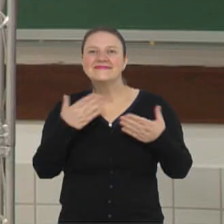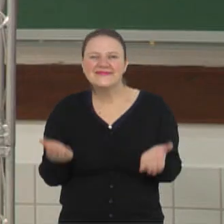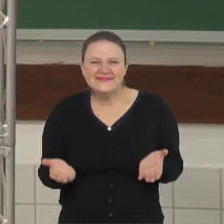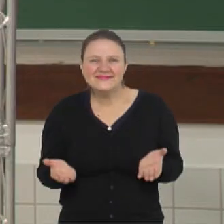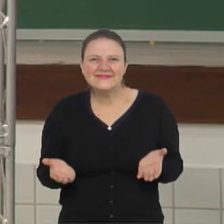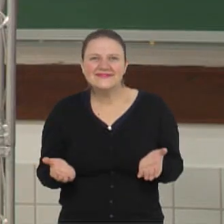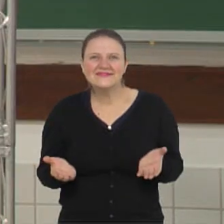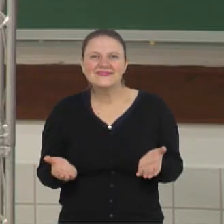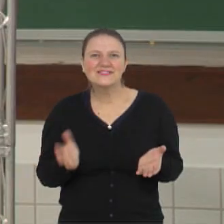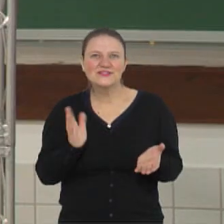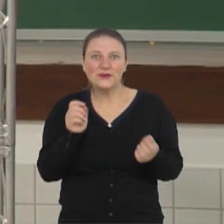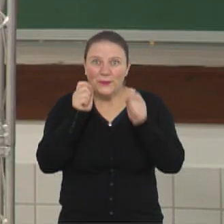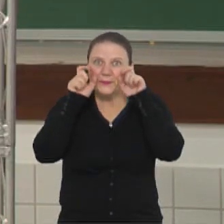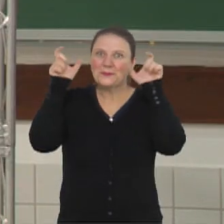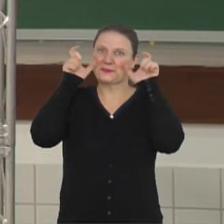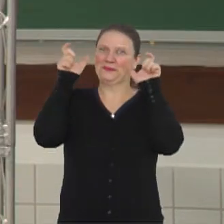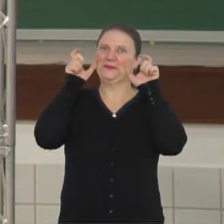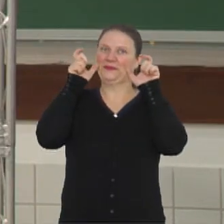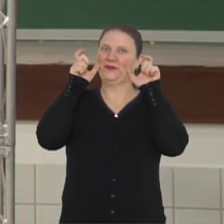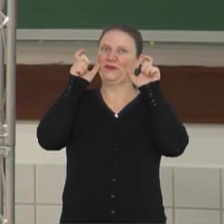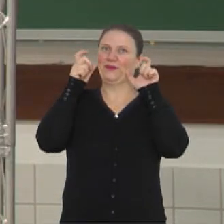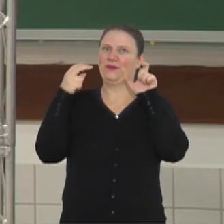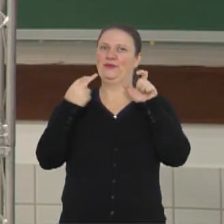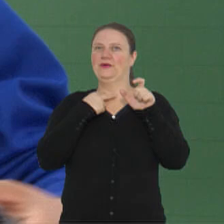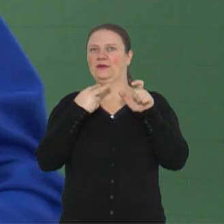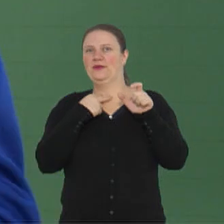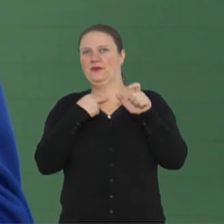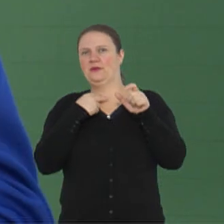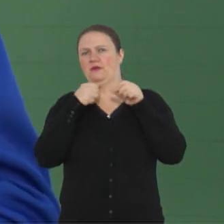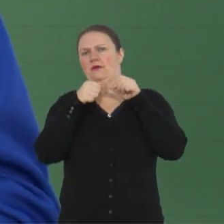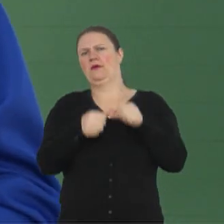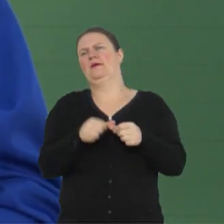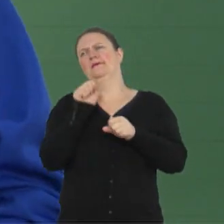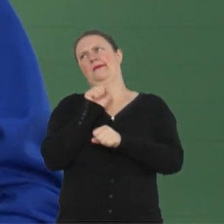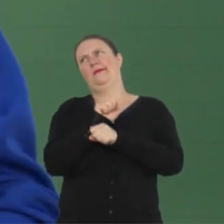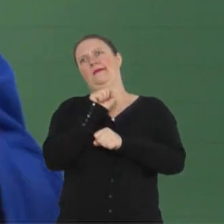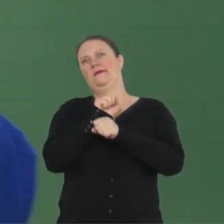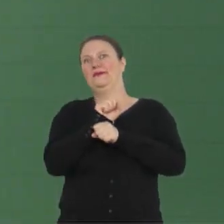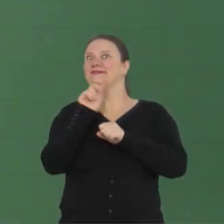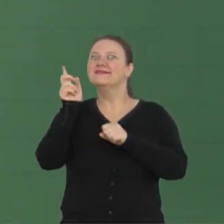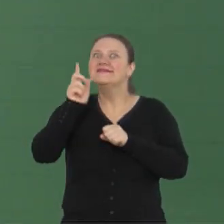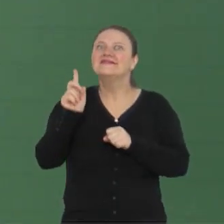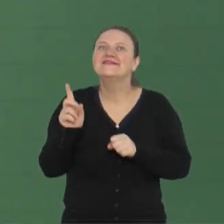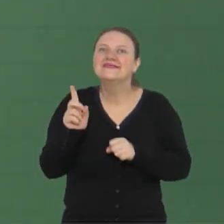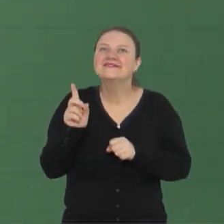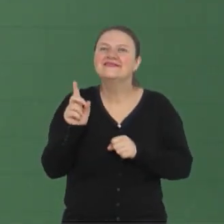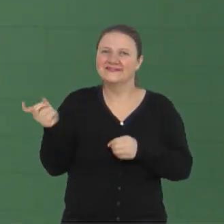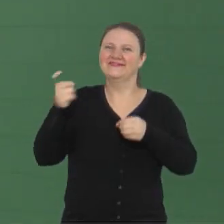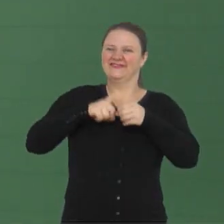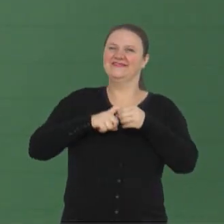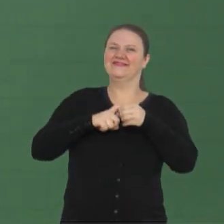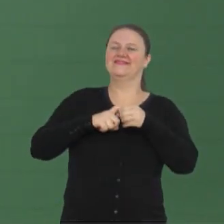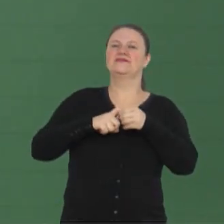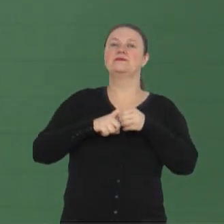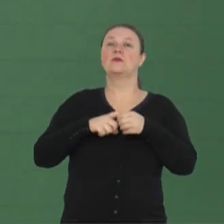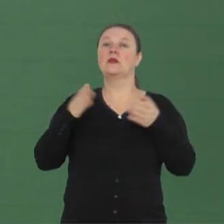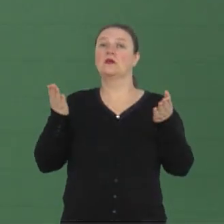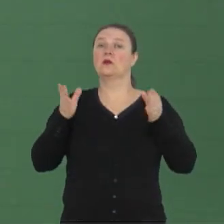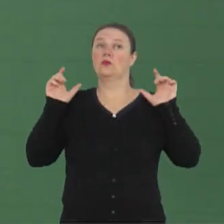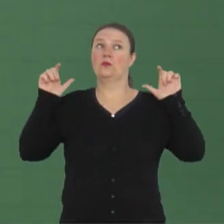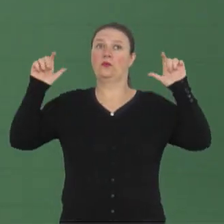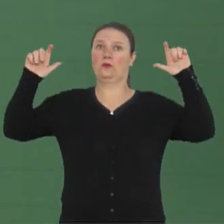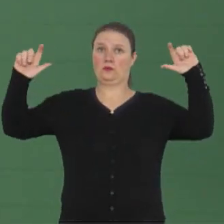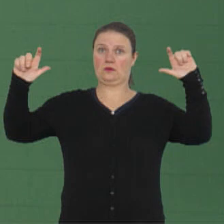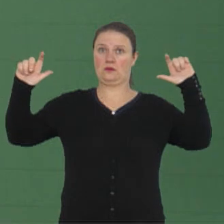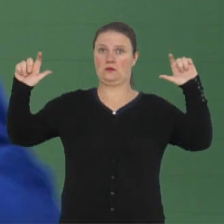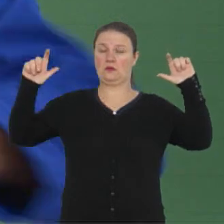Ei, se liga aqui. Não dá para ficar tanto tempo esperando. Vem comigo. Olha essa expressão que temos agora,